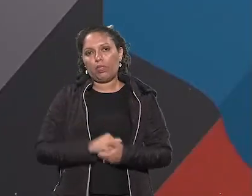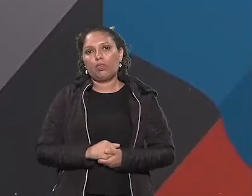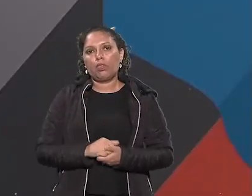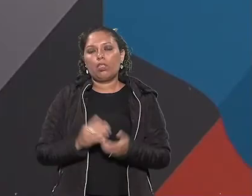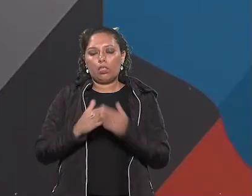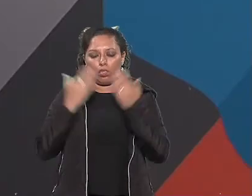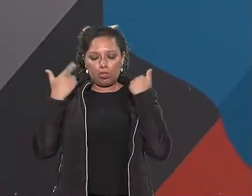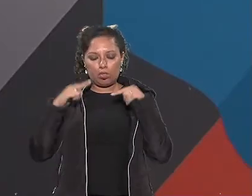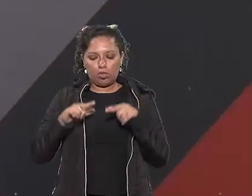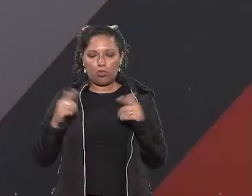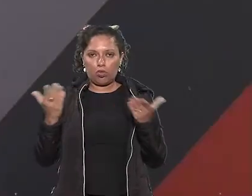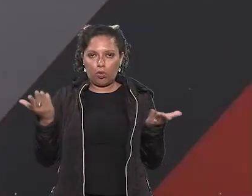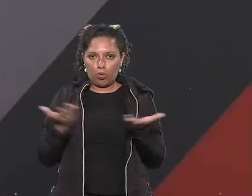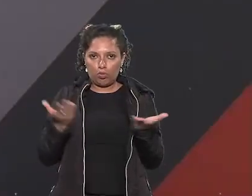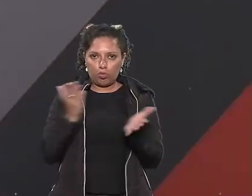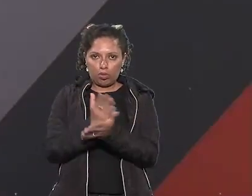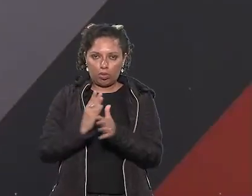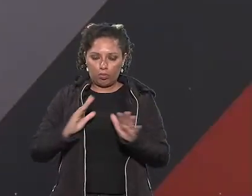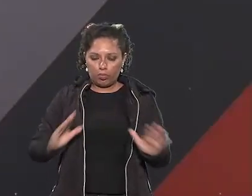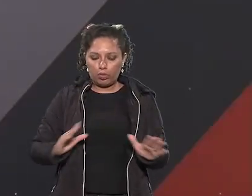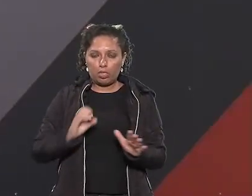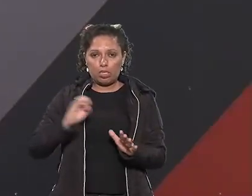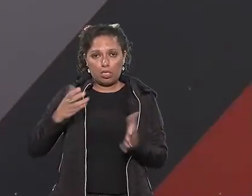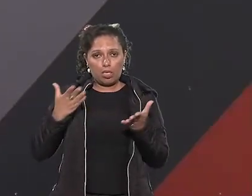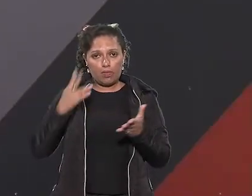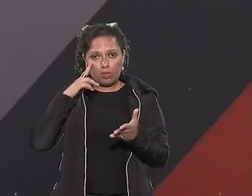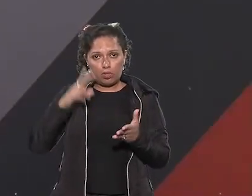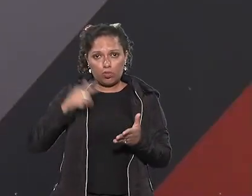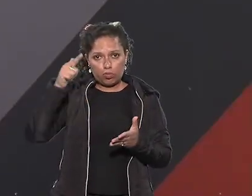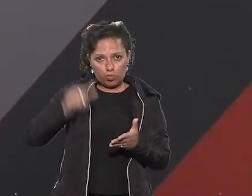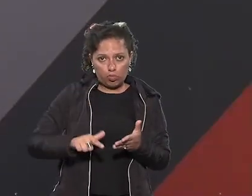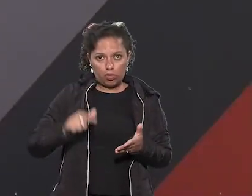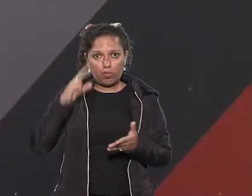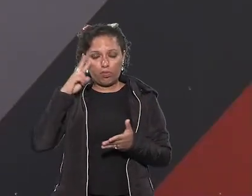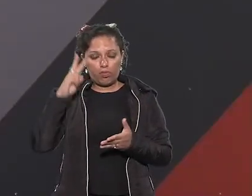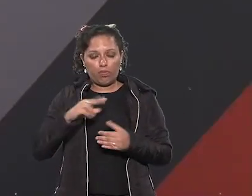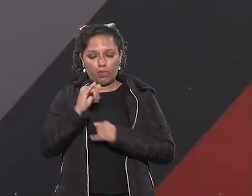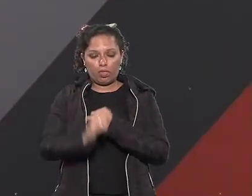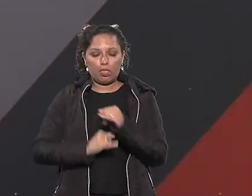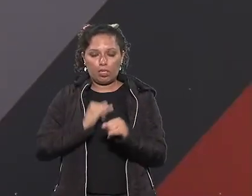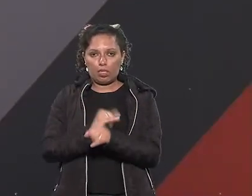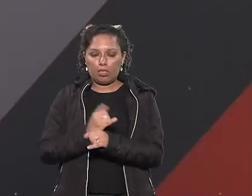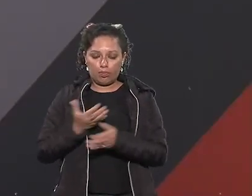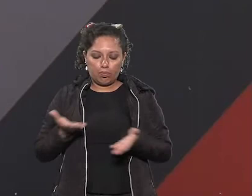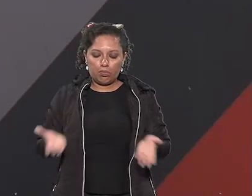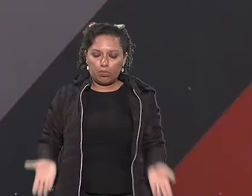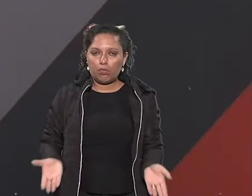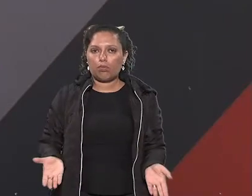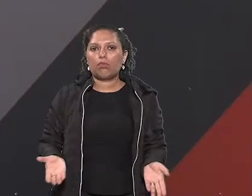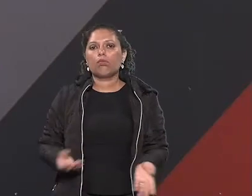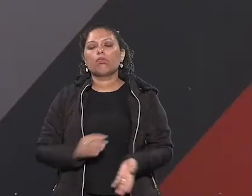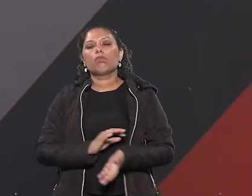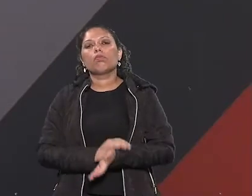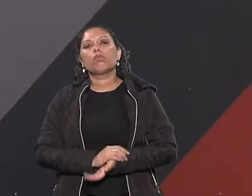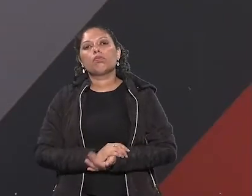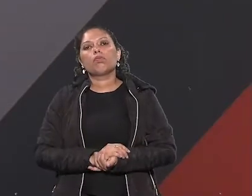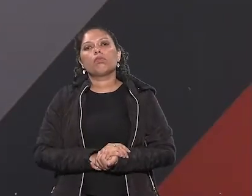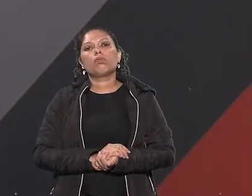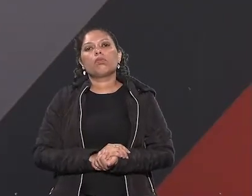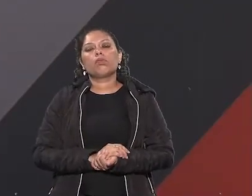agradeço a oportunidade. O Alerj Entrevista de hoje fica por aqui. Se você quiser rever esse programa, é só acessar o nosso site, o